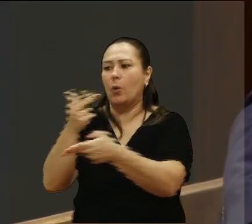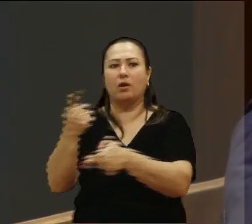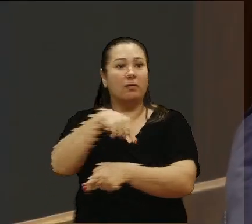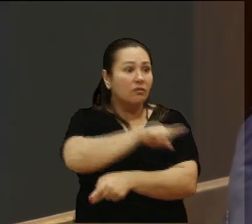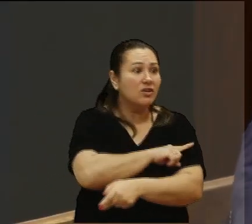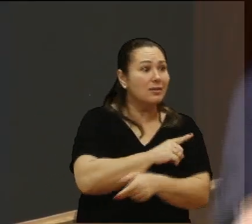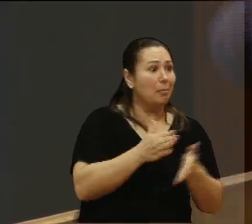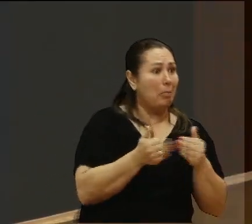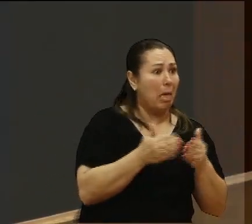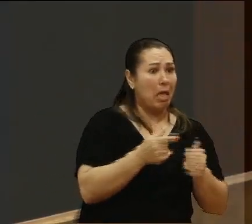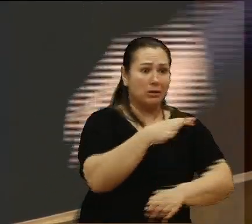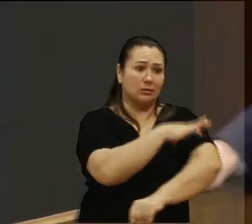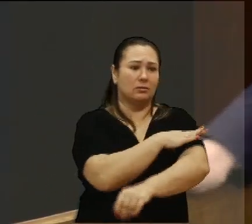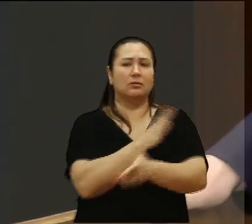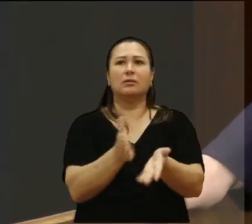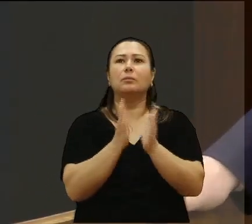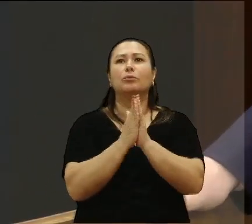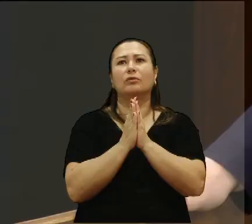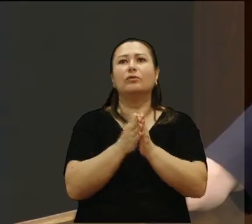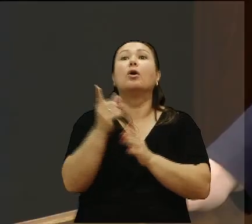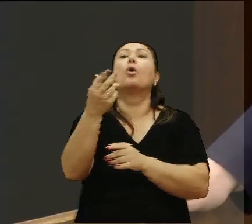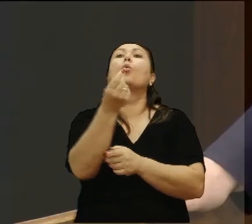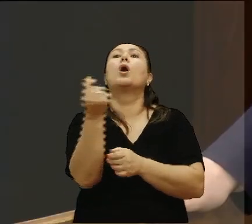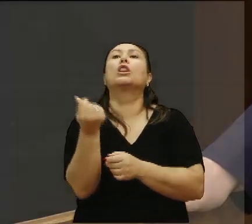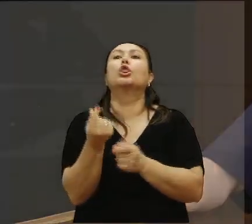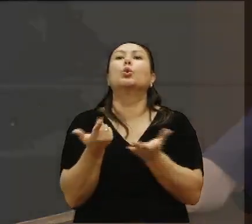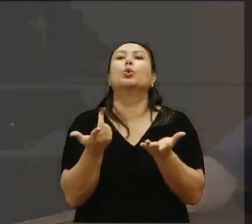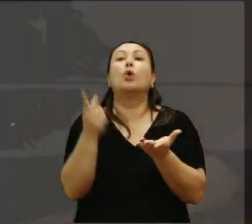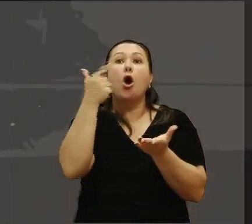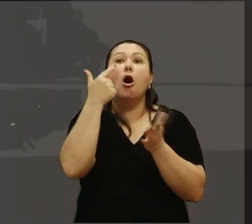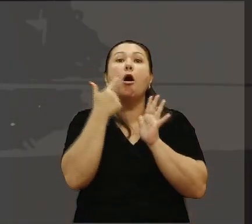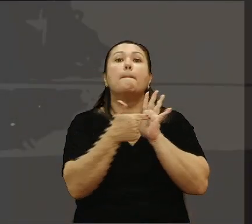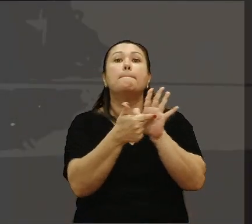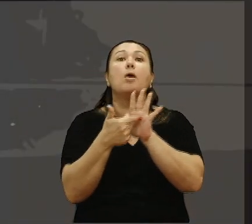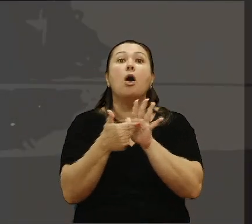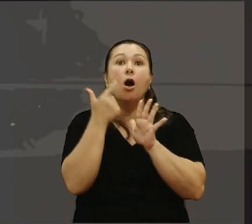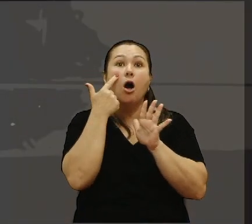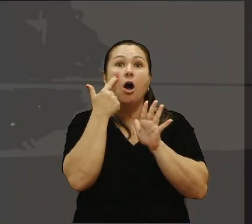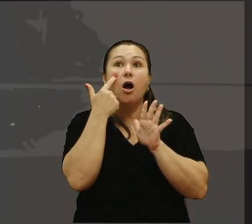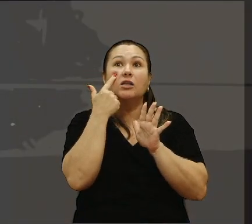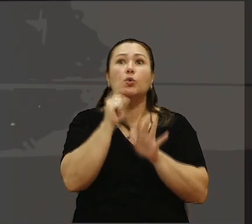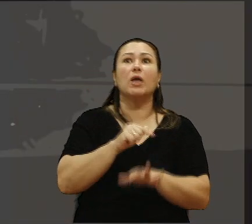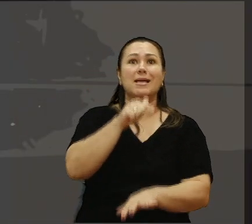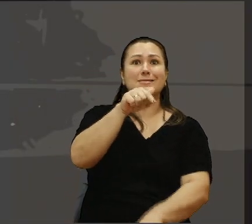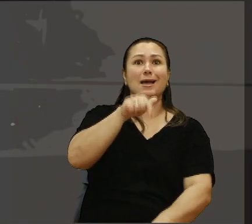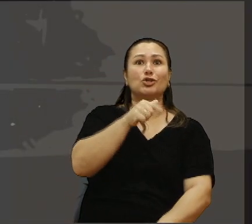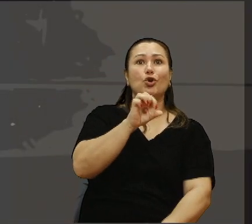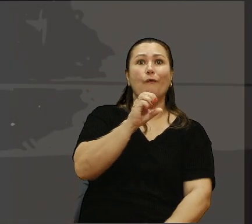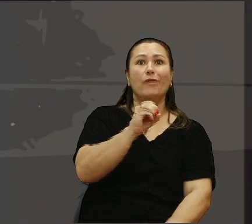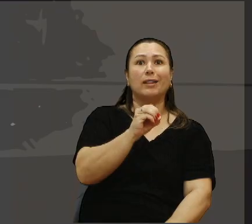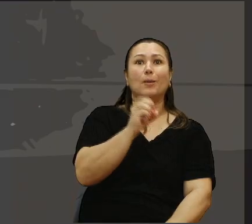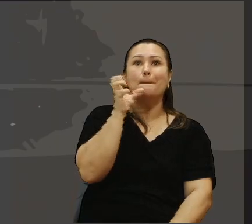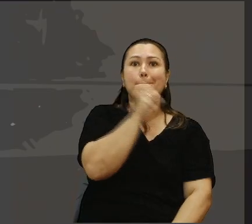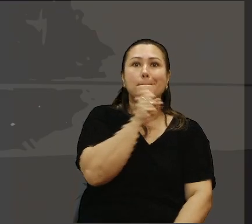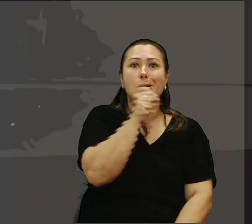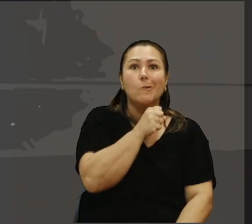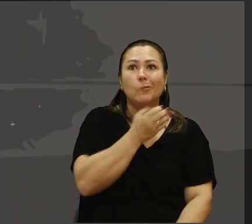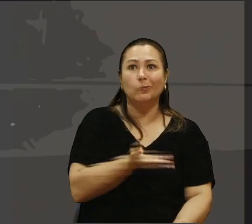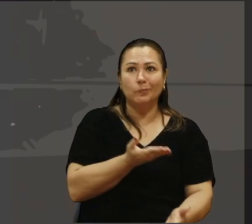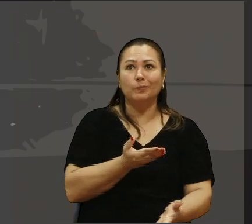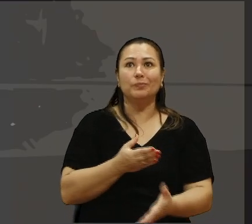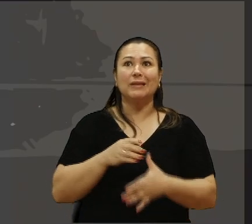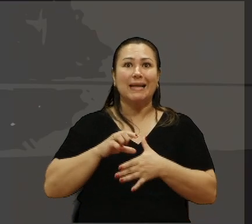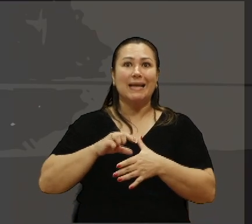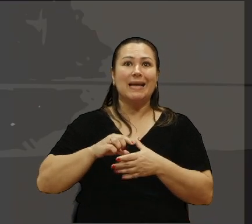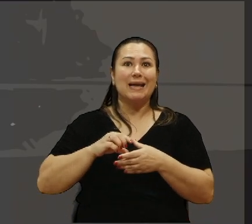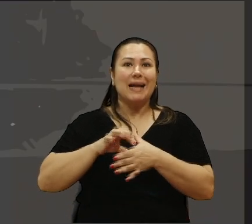fazer. Por gentileza, os preços da comida aqui. Vamos lá. R$ 7,90 o pão cacetinho. Carne